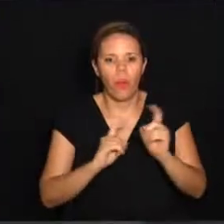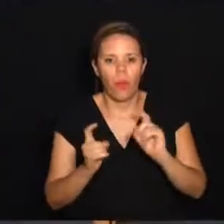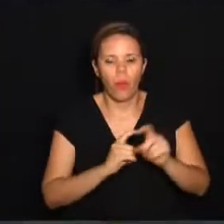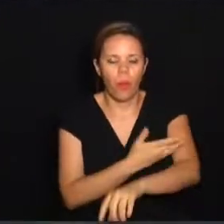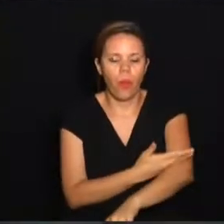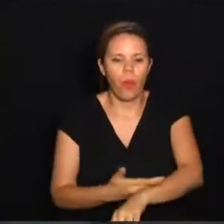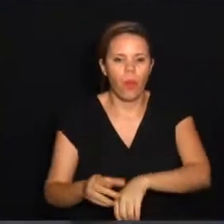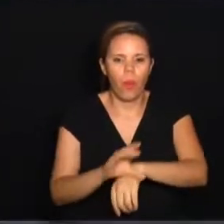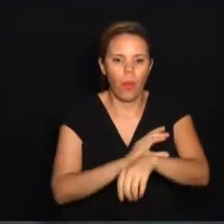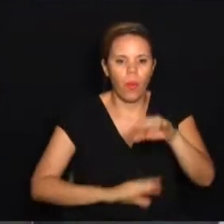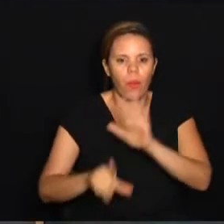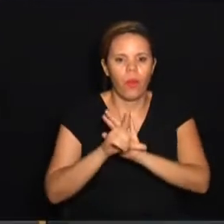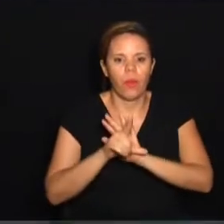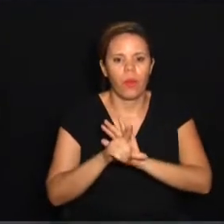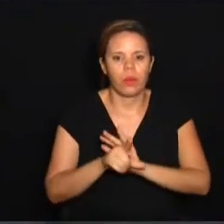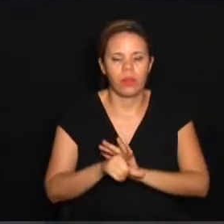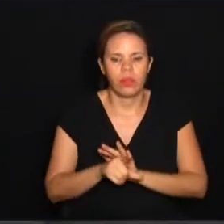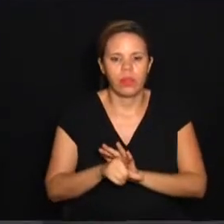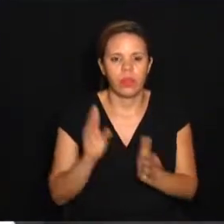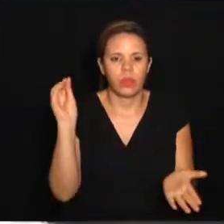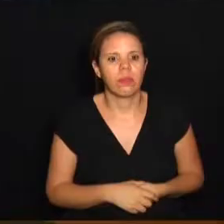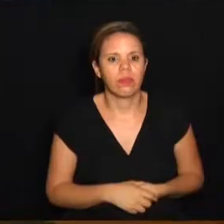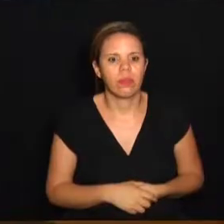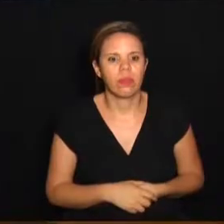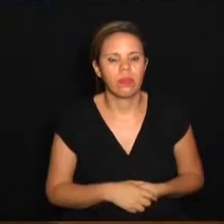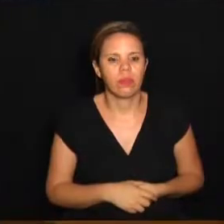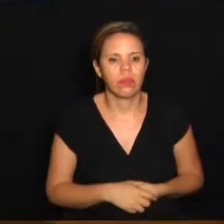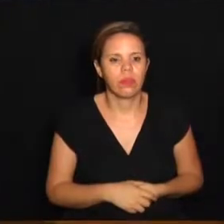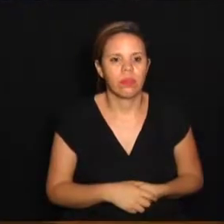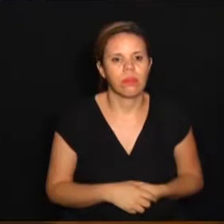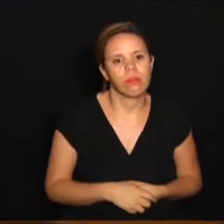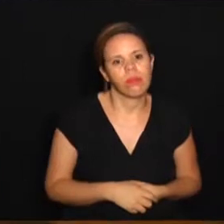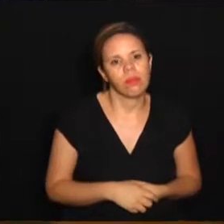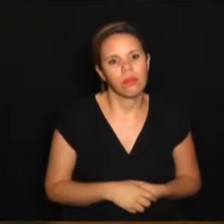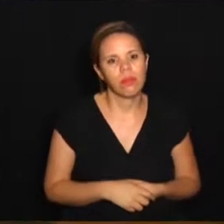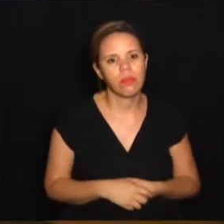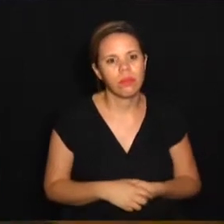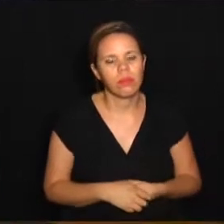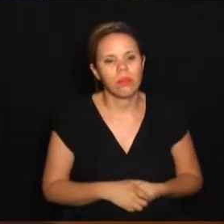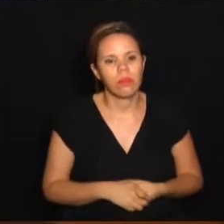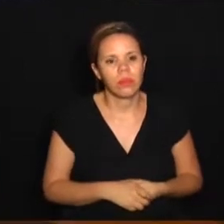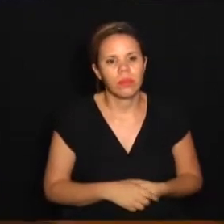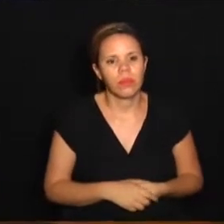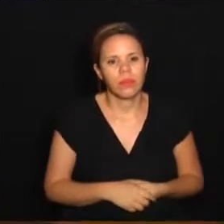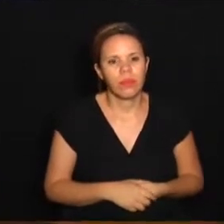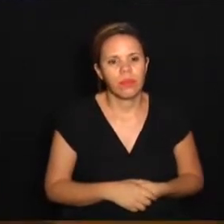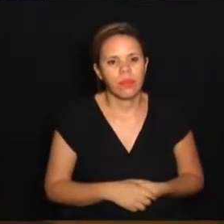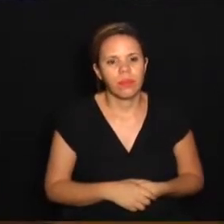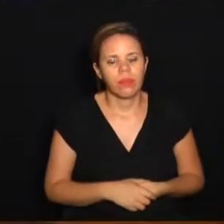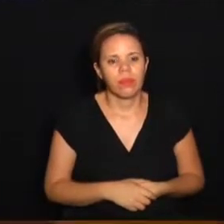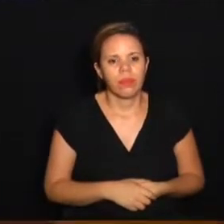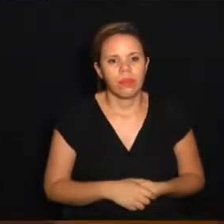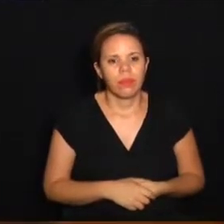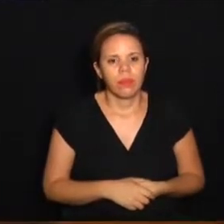e na quarta reunião do ano da comissão de constituição e legalidade os vereadores aprovaram nove projetos de lei em tramitação